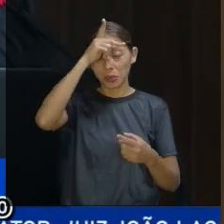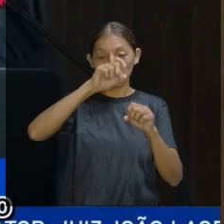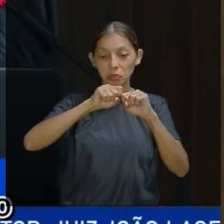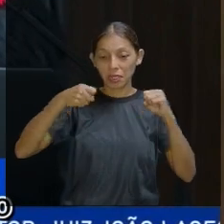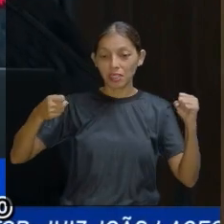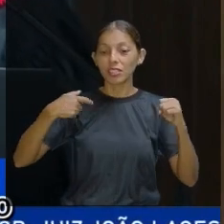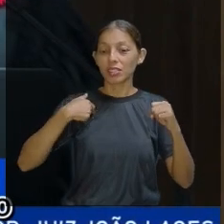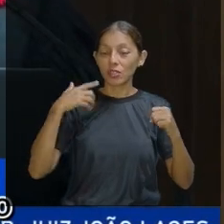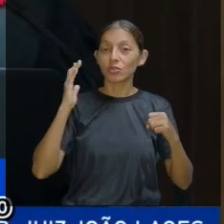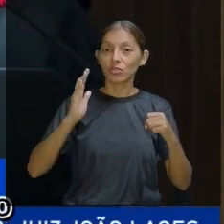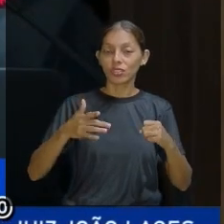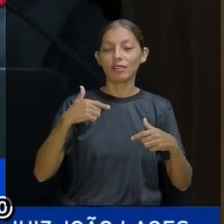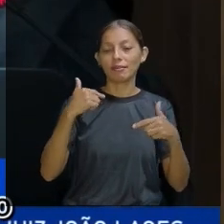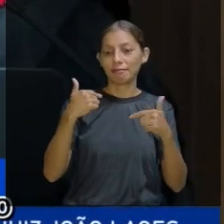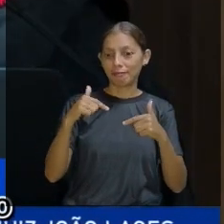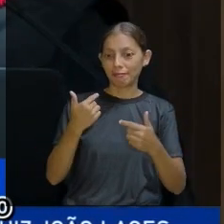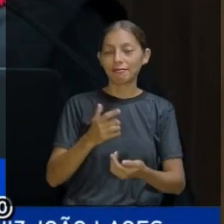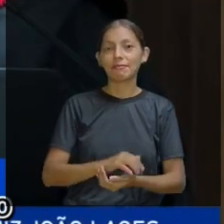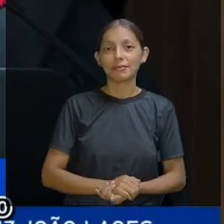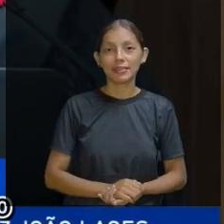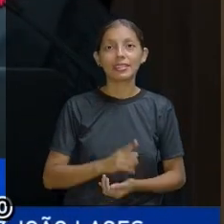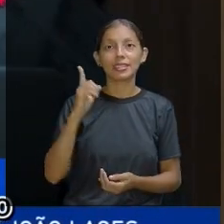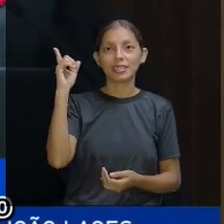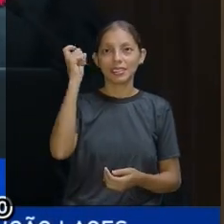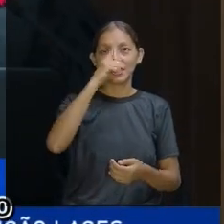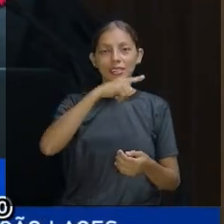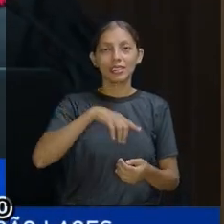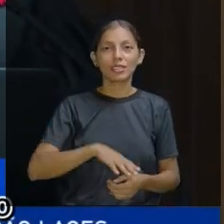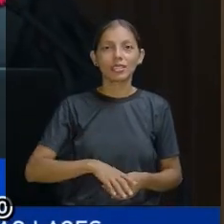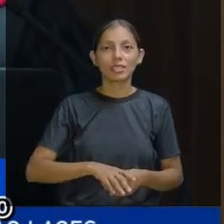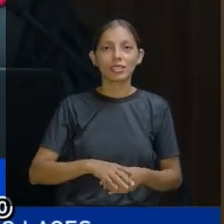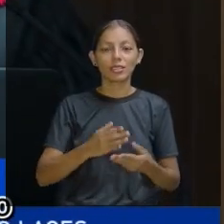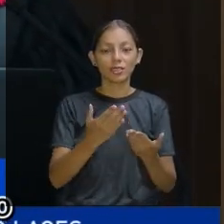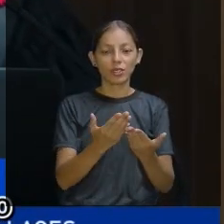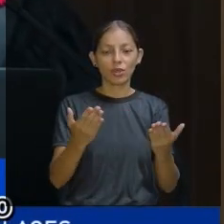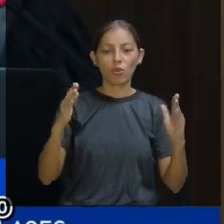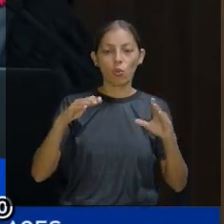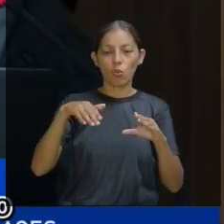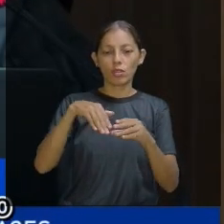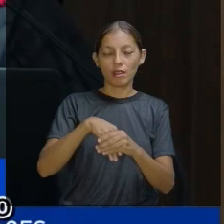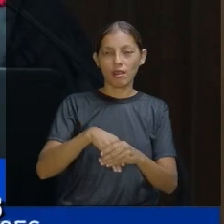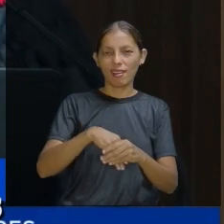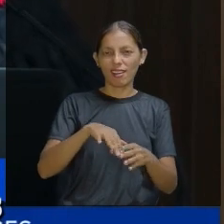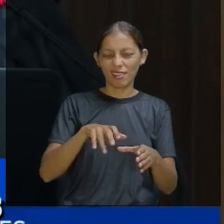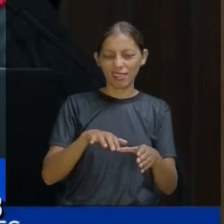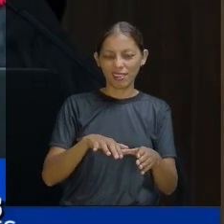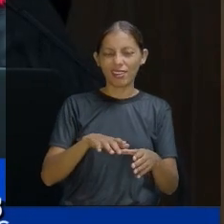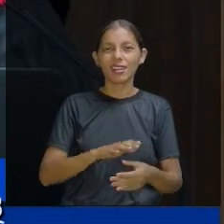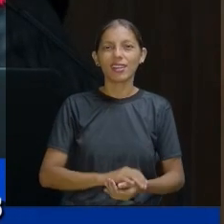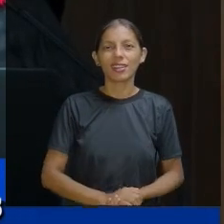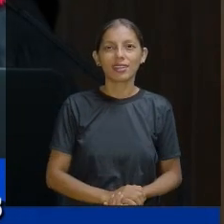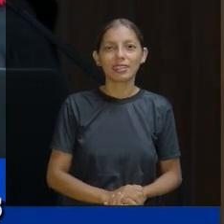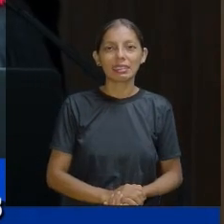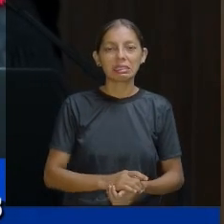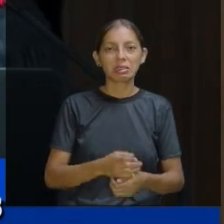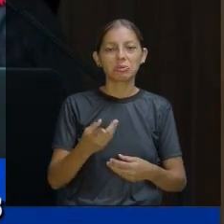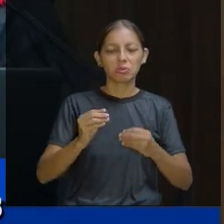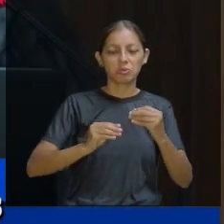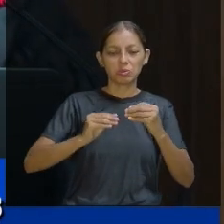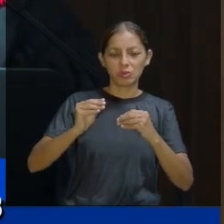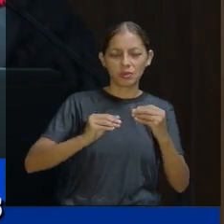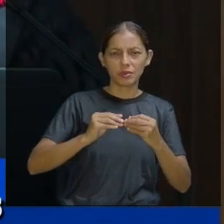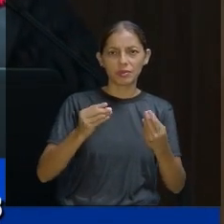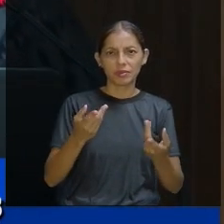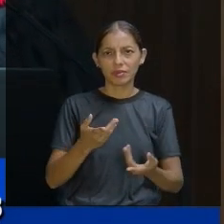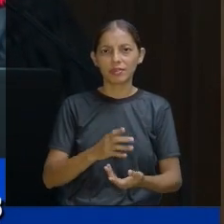de 96 é que nós tivemos já o processo eletrônico, com as urnas que nós temos aí, as urnas que eu acho que é a coisa que nós mais nos